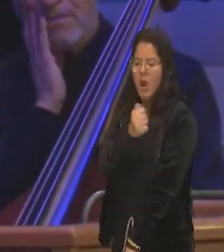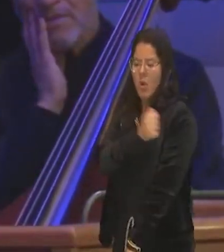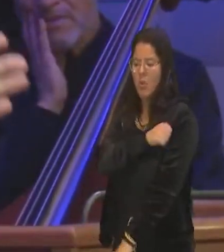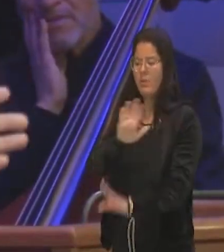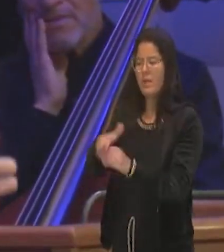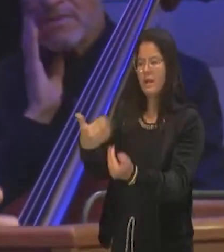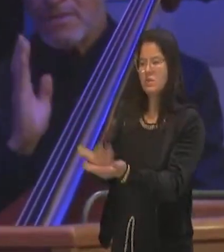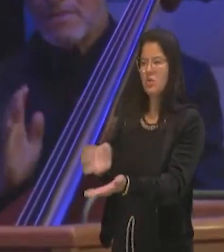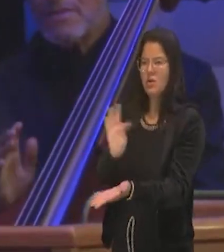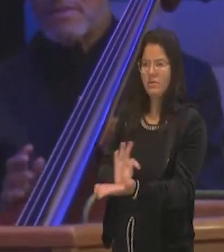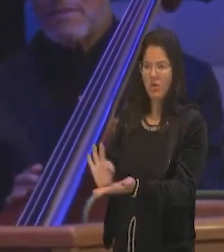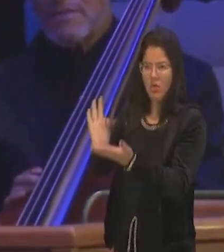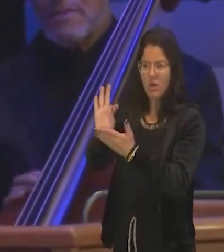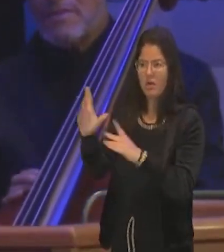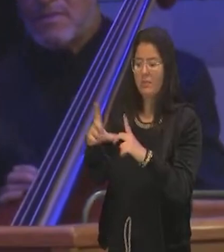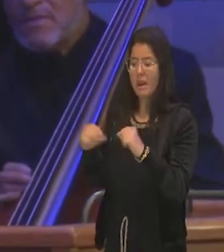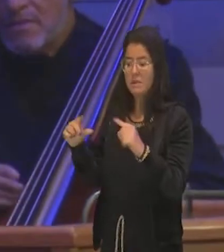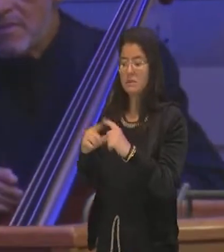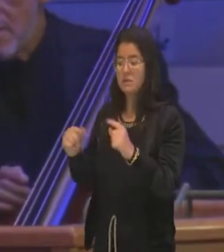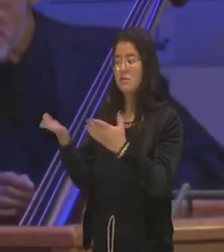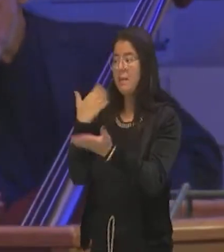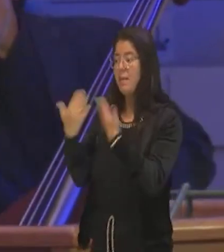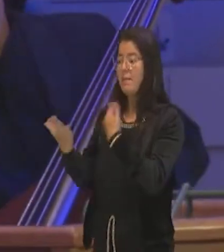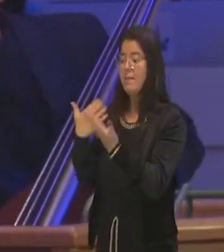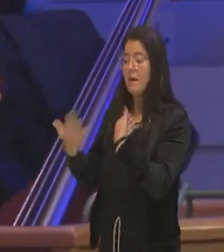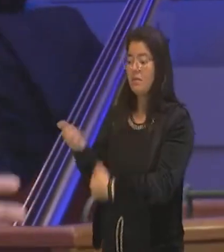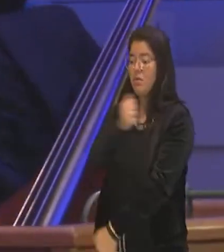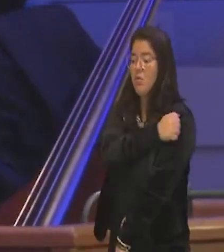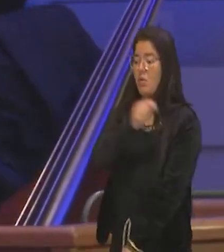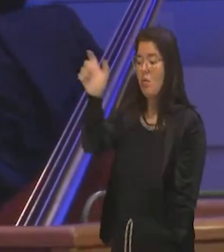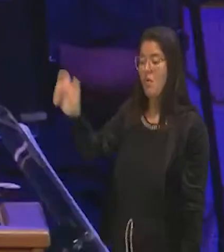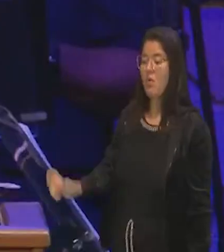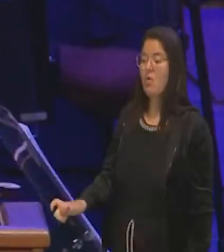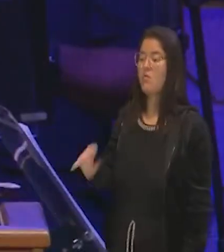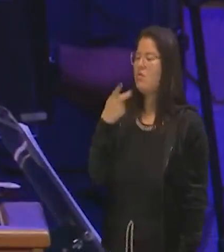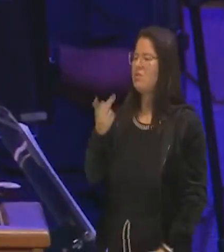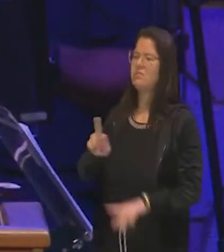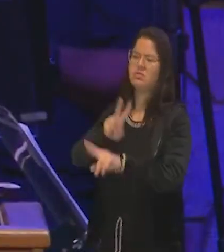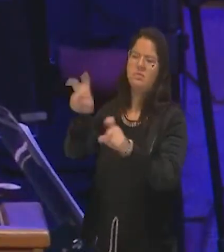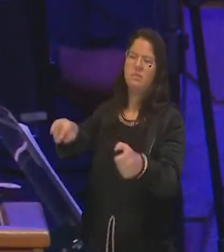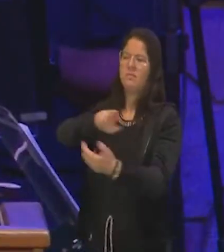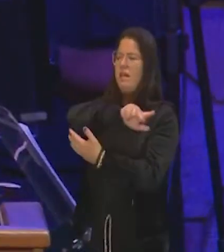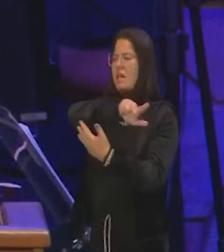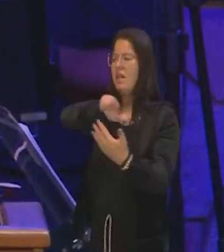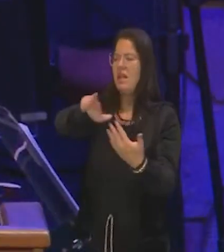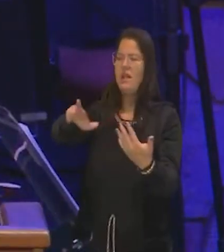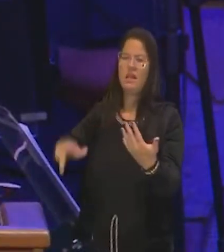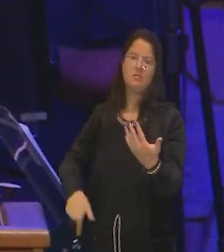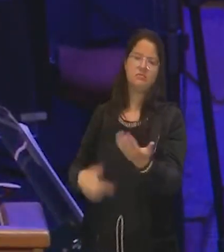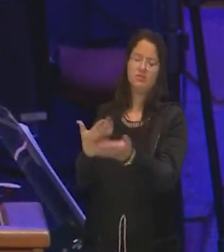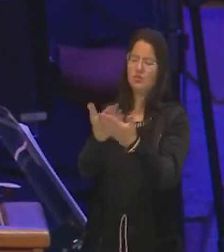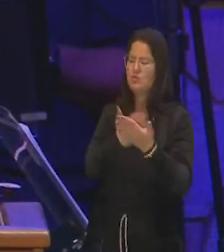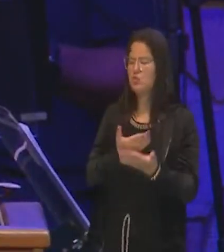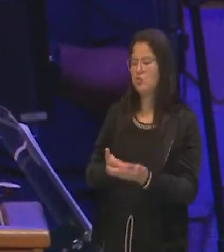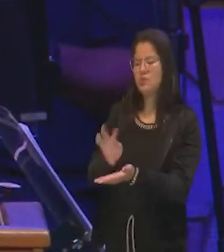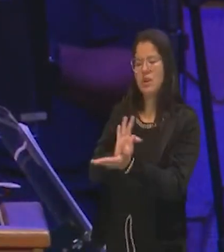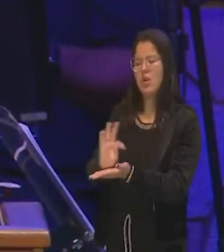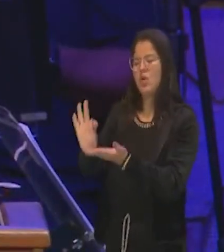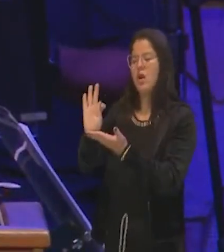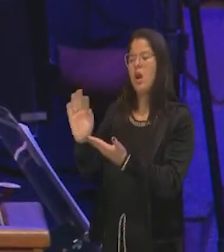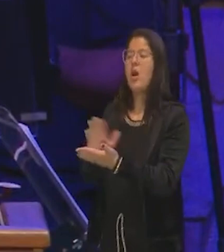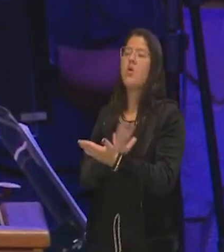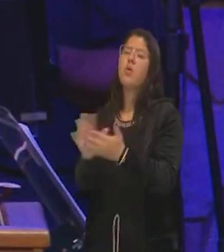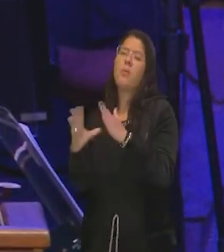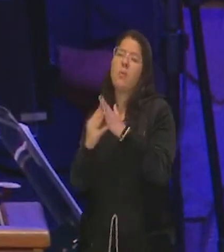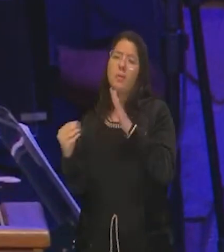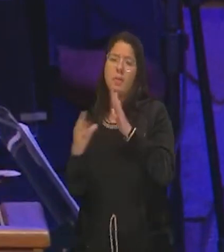Batista aqui de Brasília, e em conversa com ele, falando sobre homilética, falando sobre hermenêutica, falando sobre alguns parâmetros